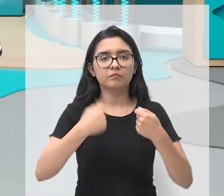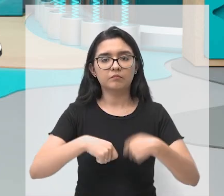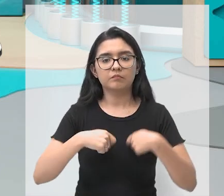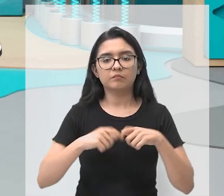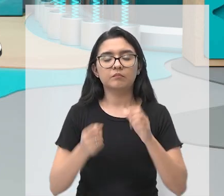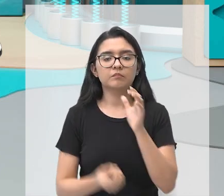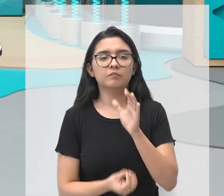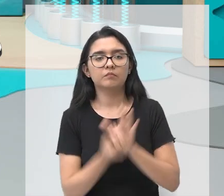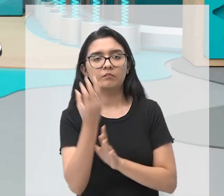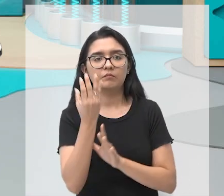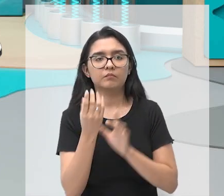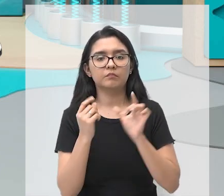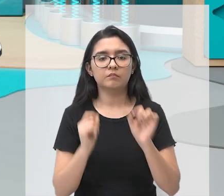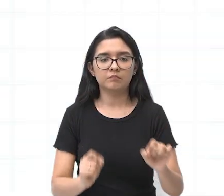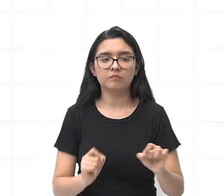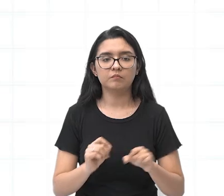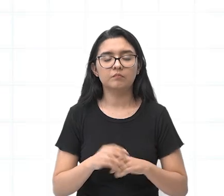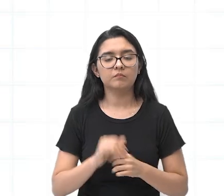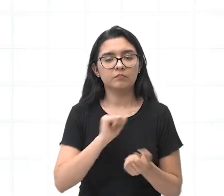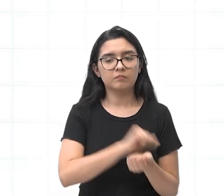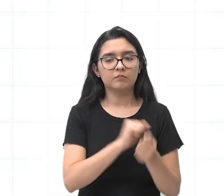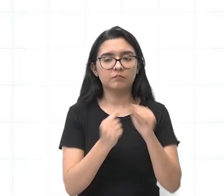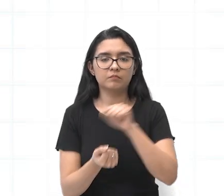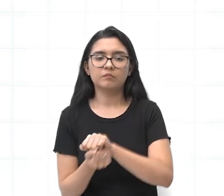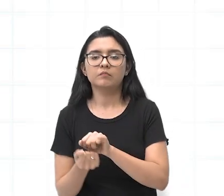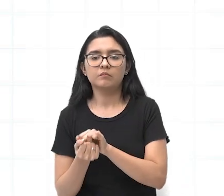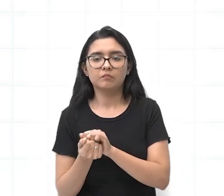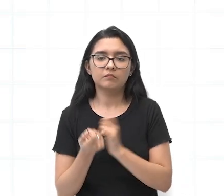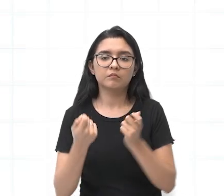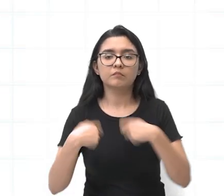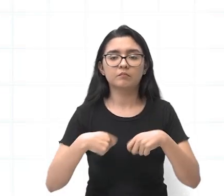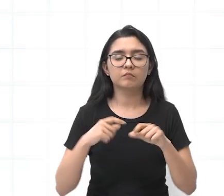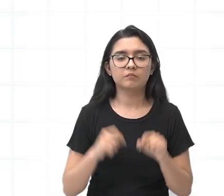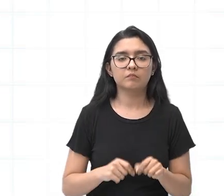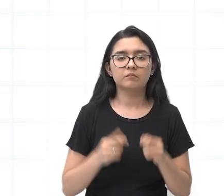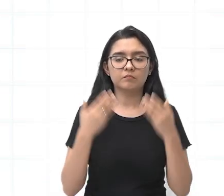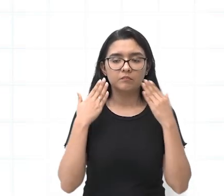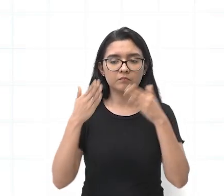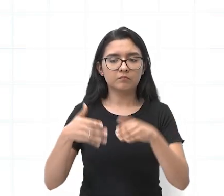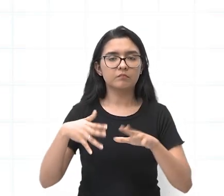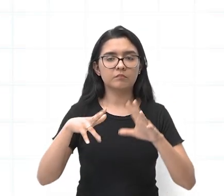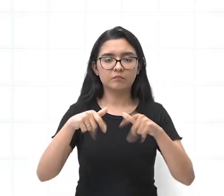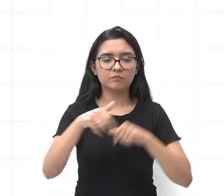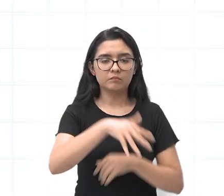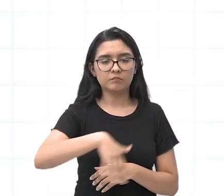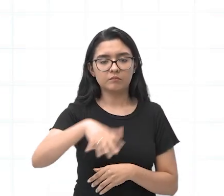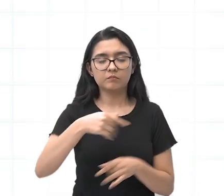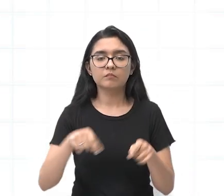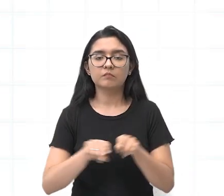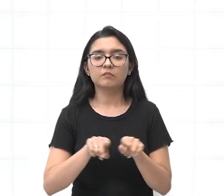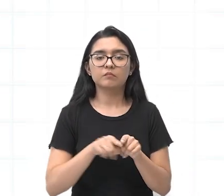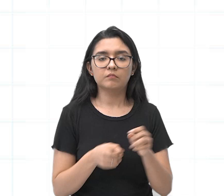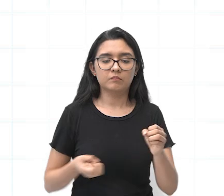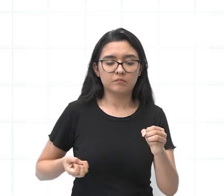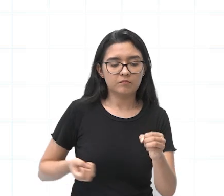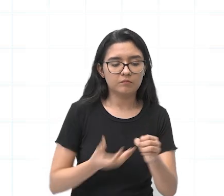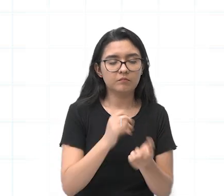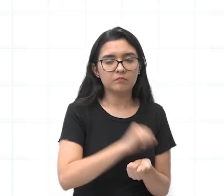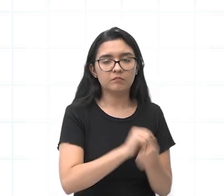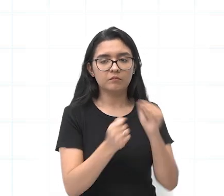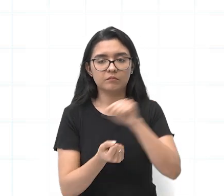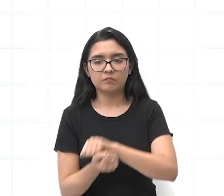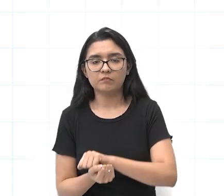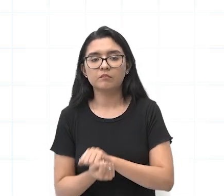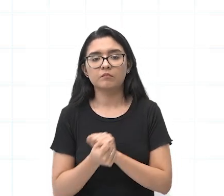precisou pensar numa adaptação para ela, para que pudesse atender todos os públicos. E aí a gente tem a bocha adaptada, que é